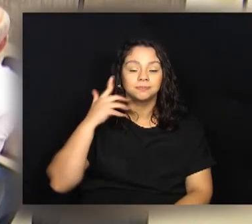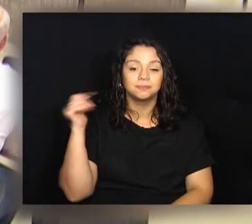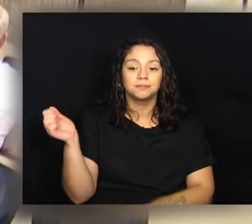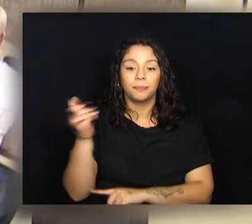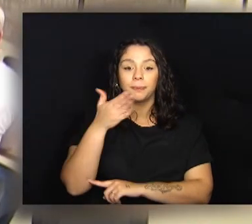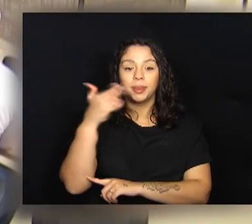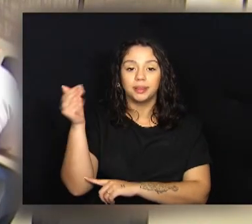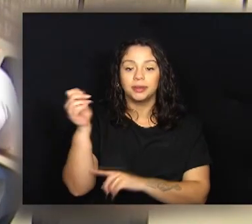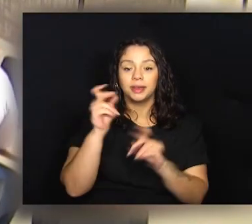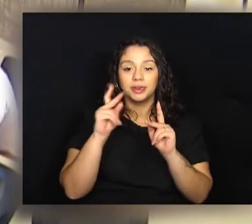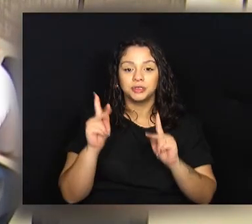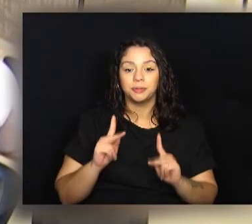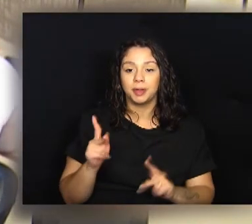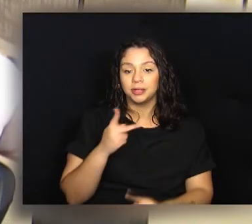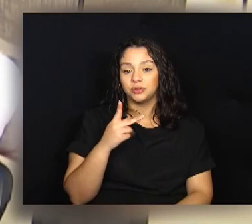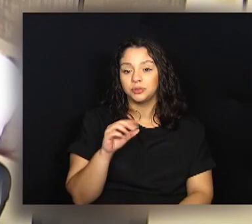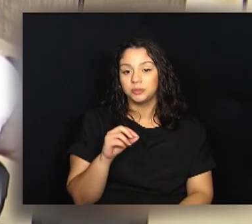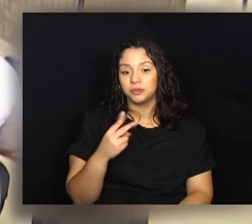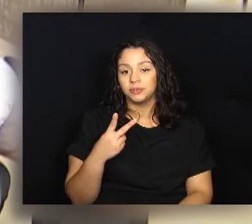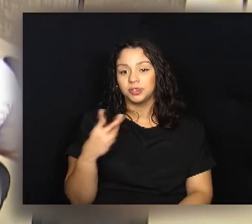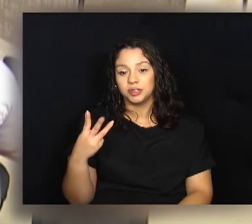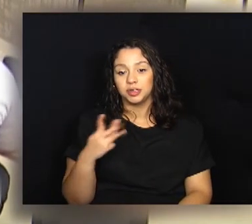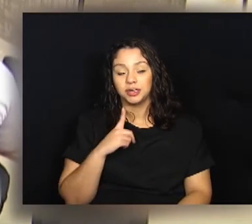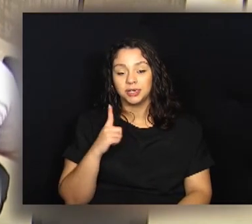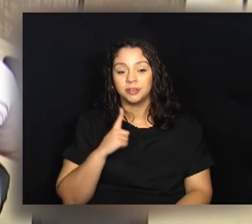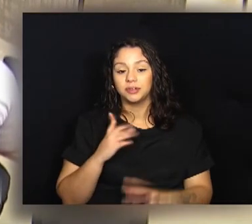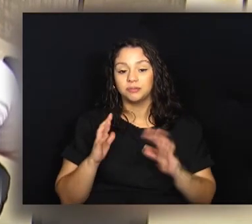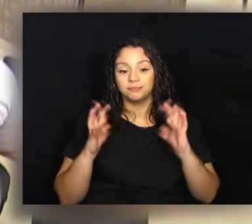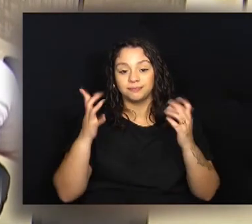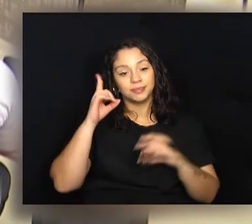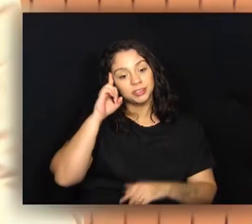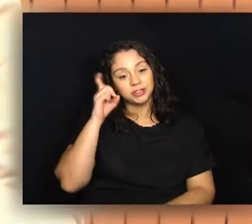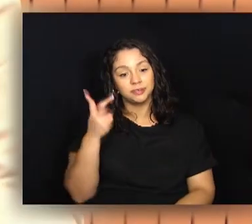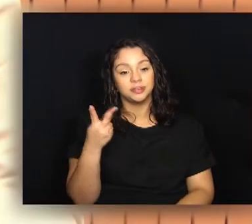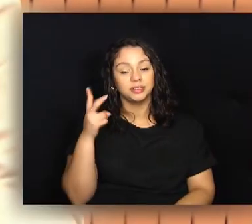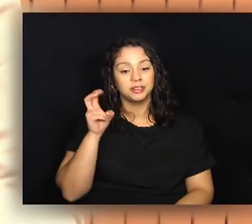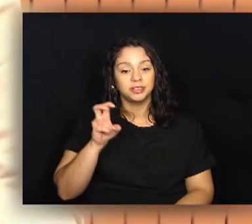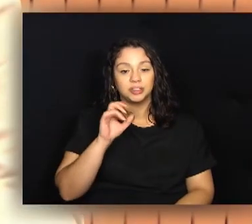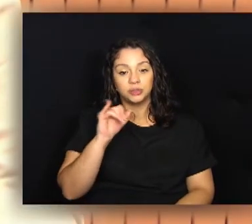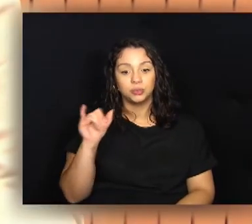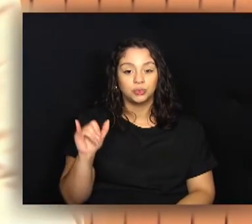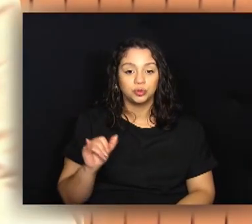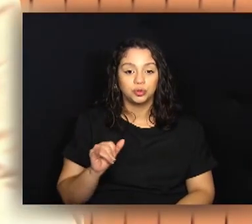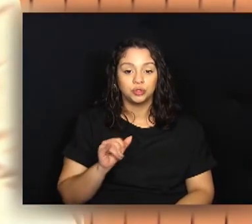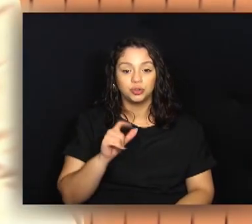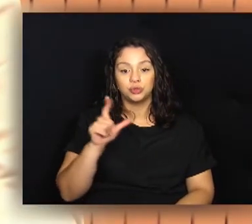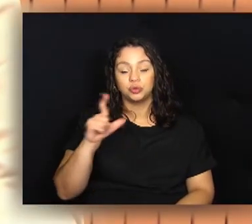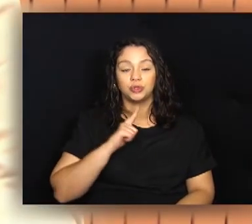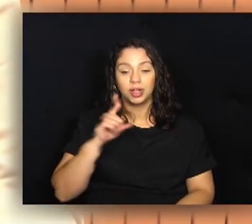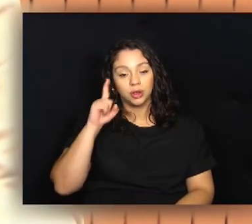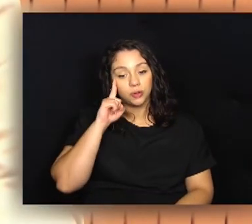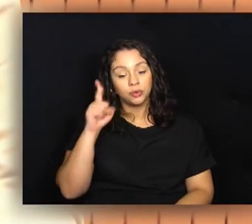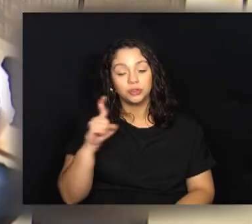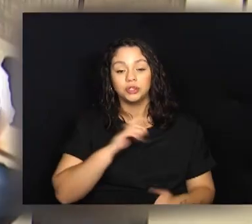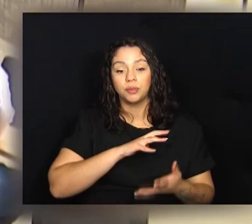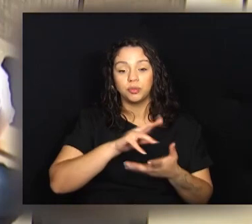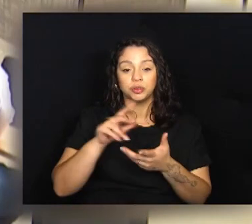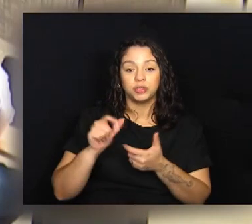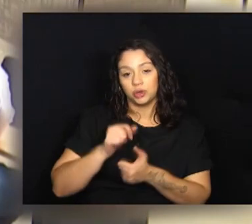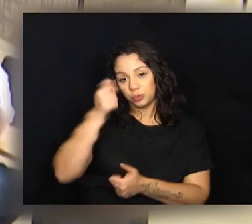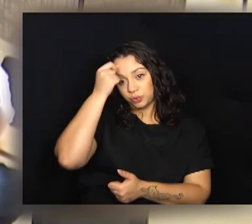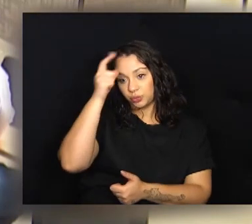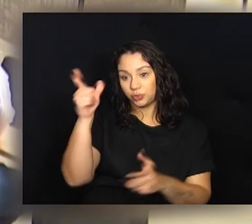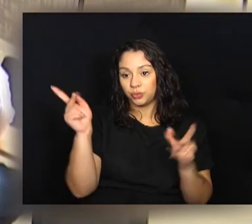Paz 2023, em celebração ao dia 25 de julho, o Dia Mundial da Cultura da Paz.